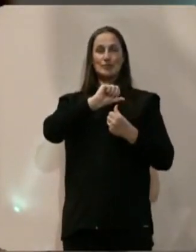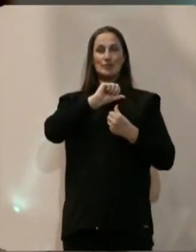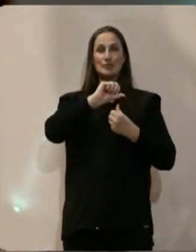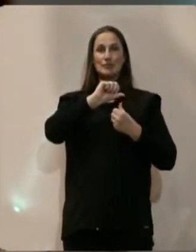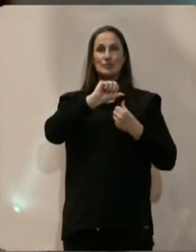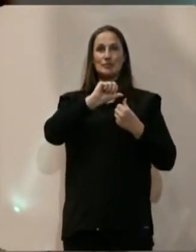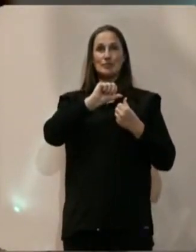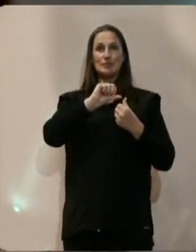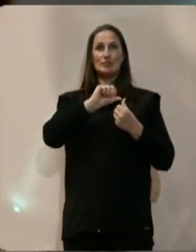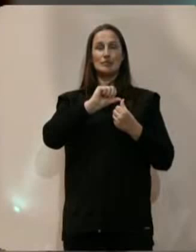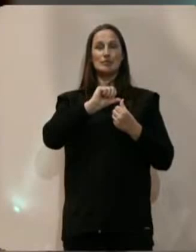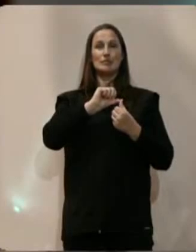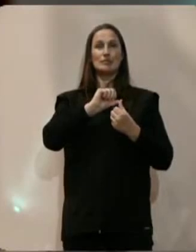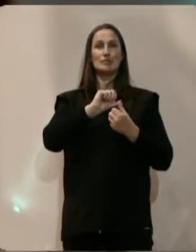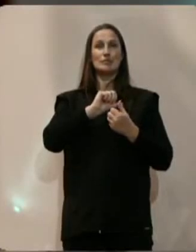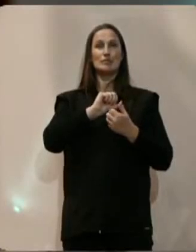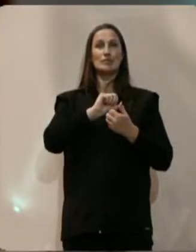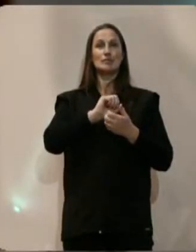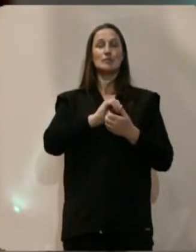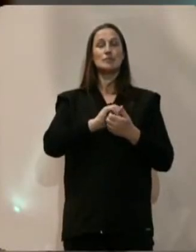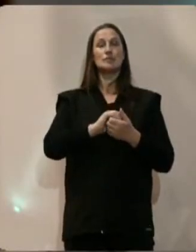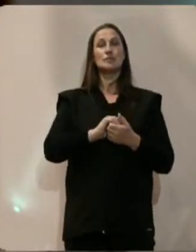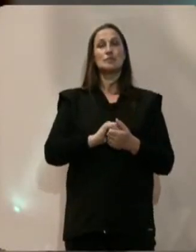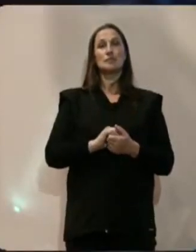transformação interior,